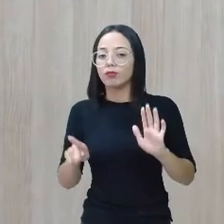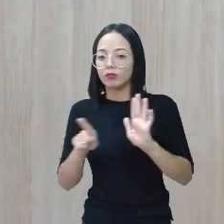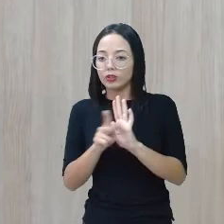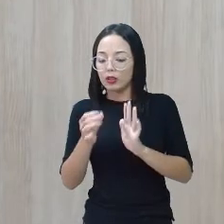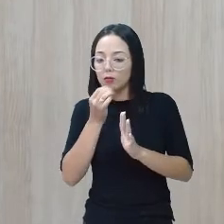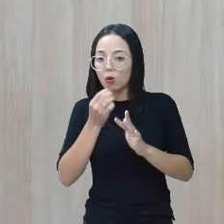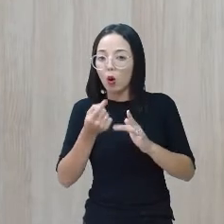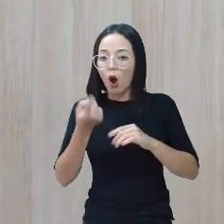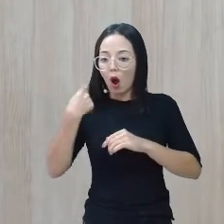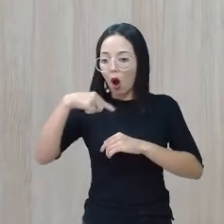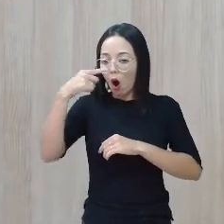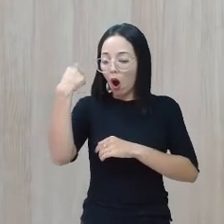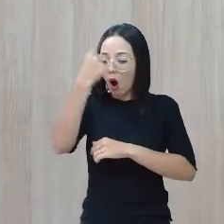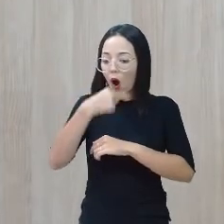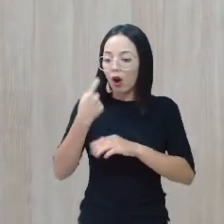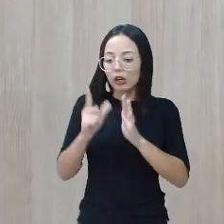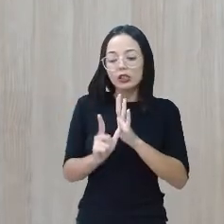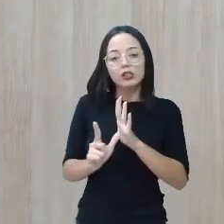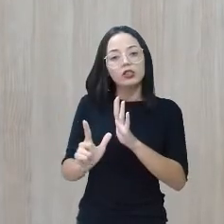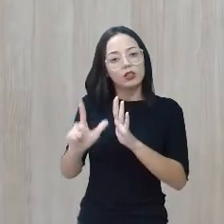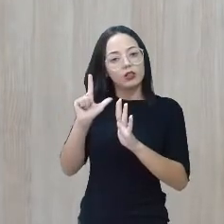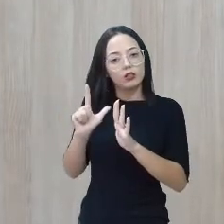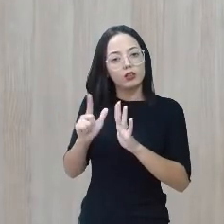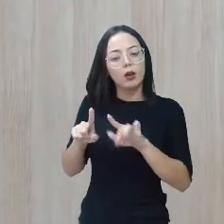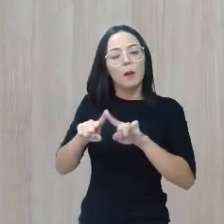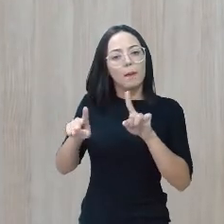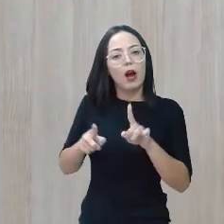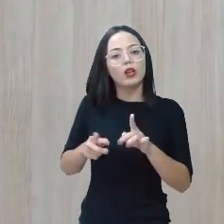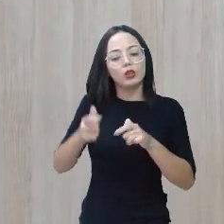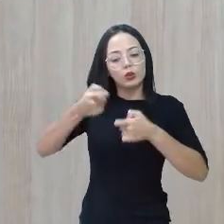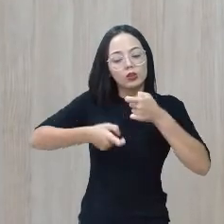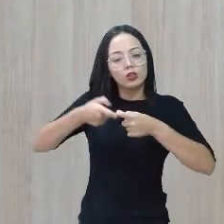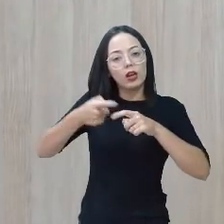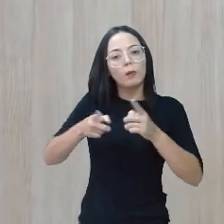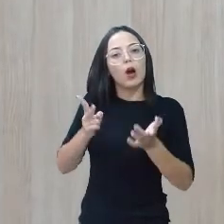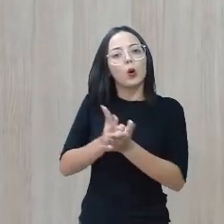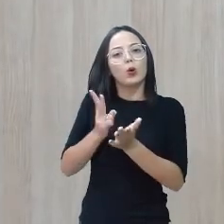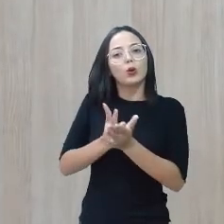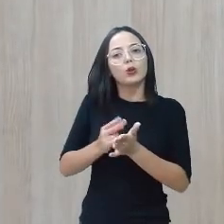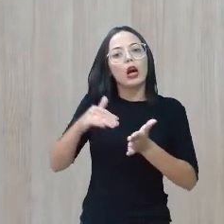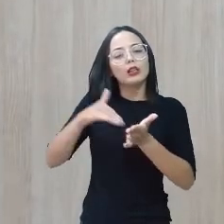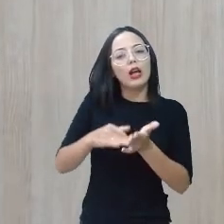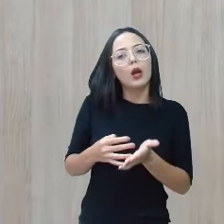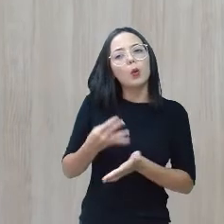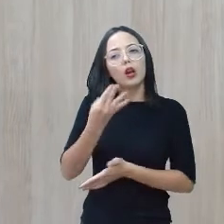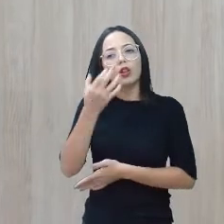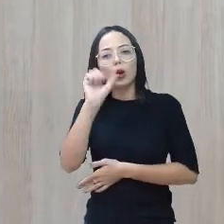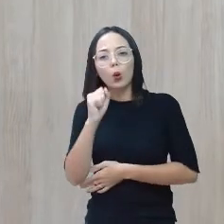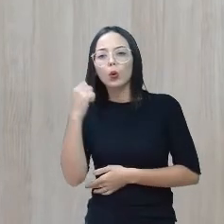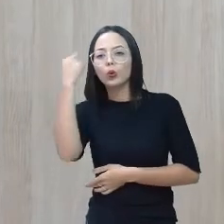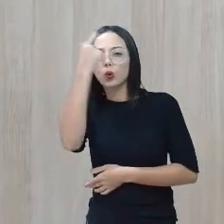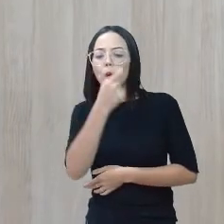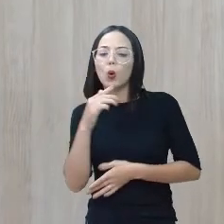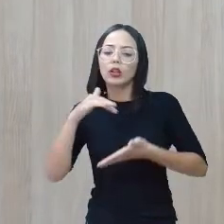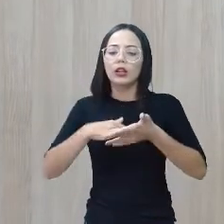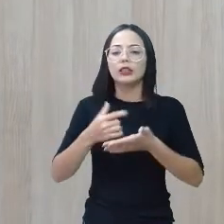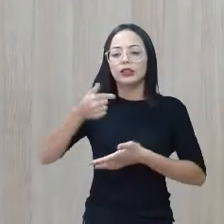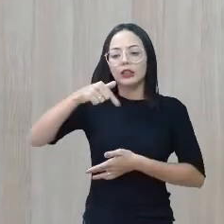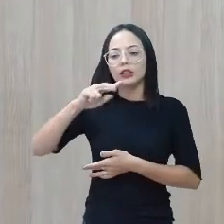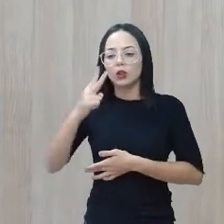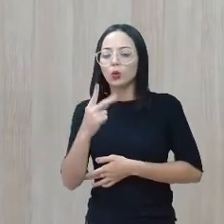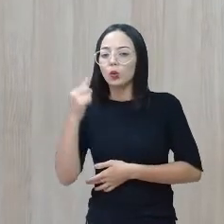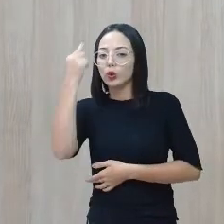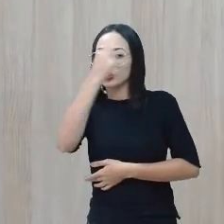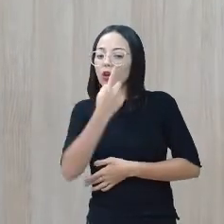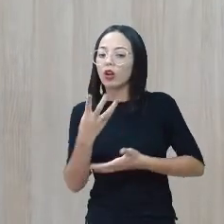algumas horas antes e às vezes ele permanece de 48 até 72 horas no corpo da mulher. Eles